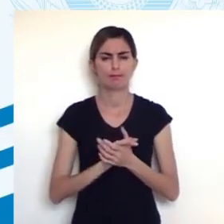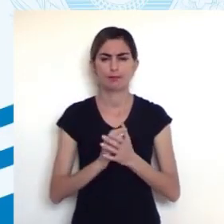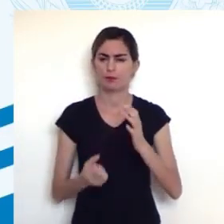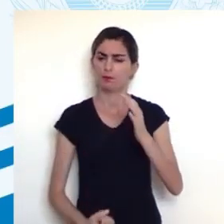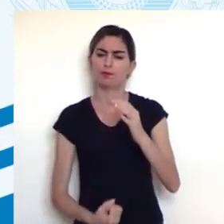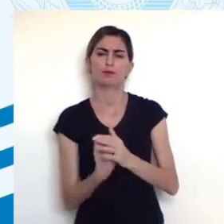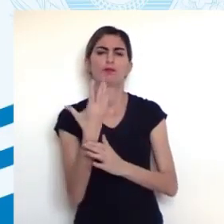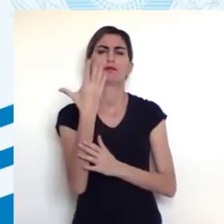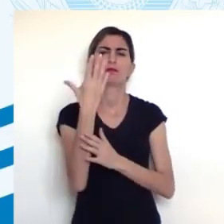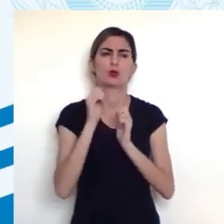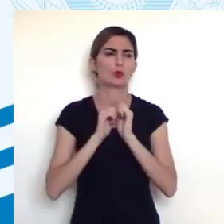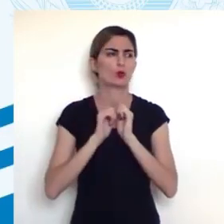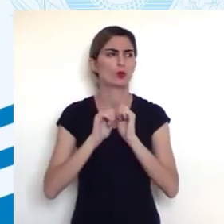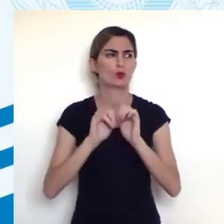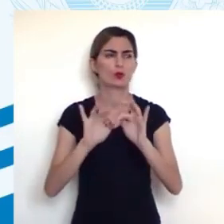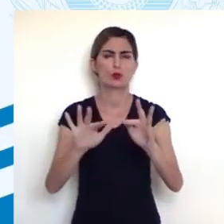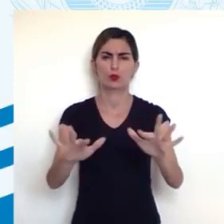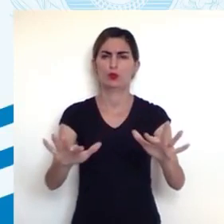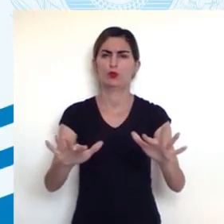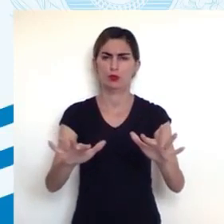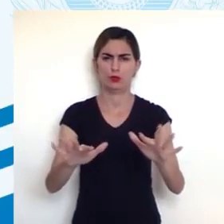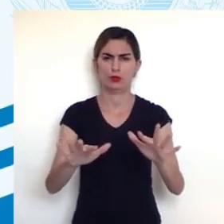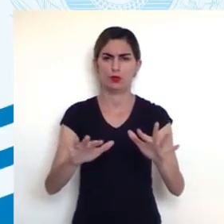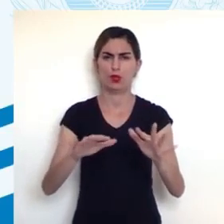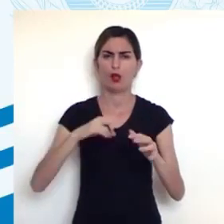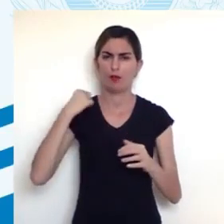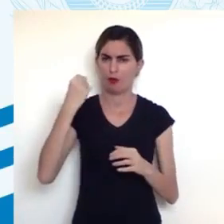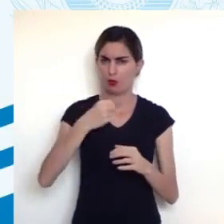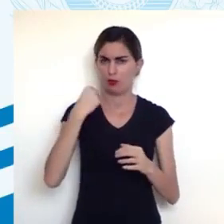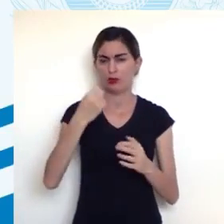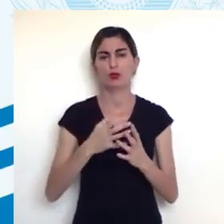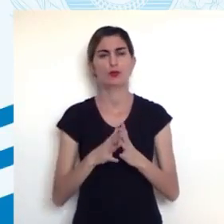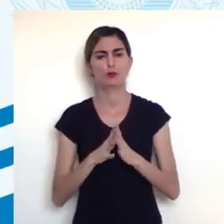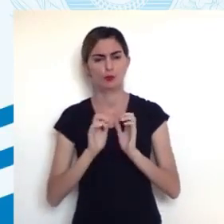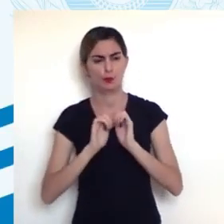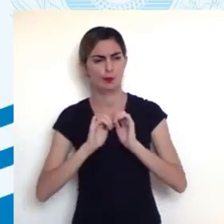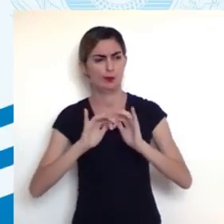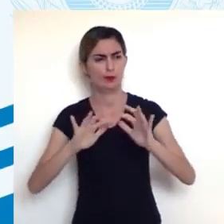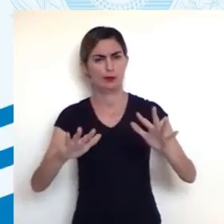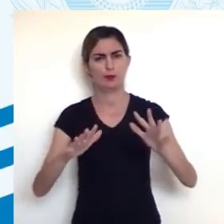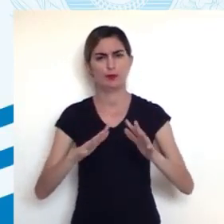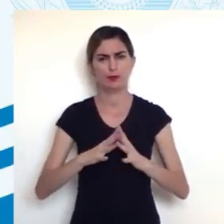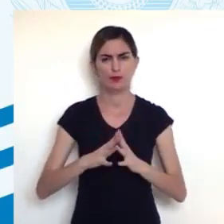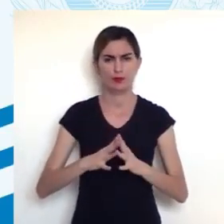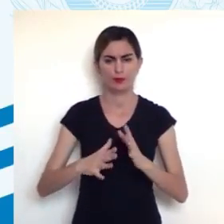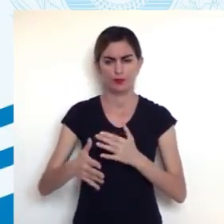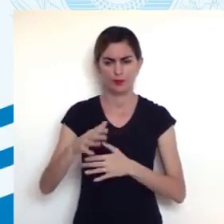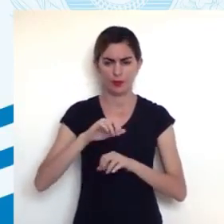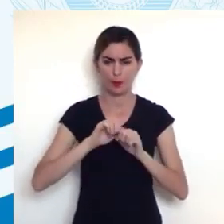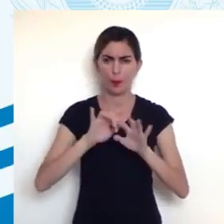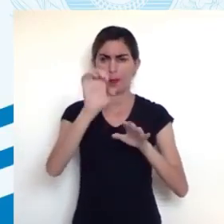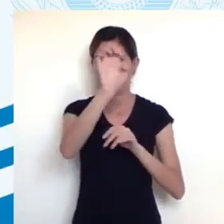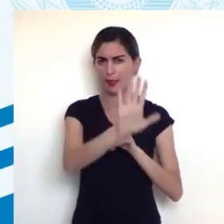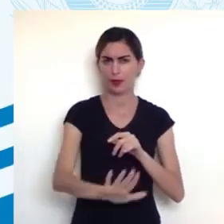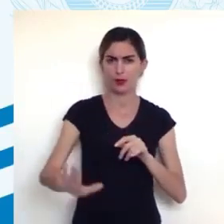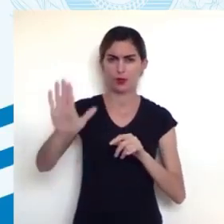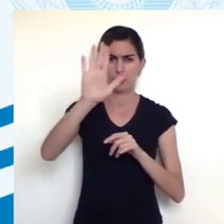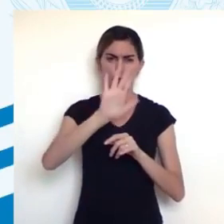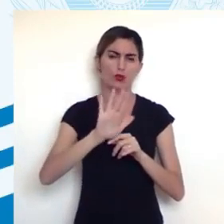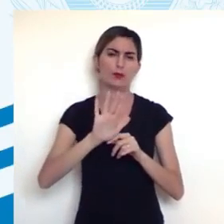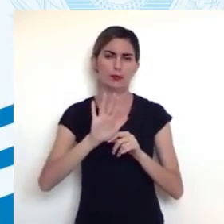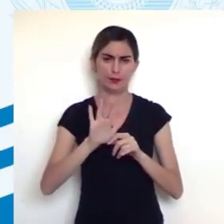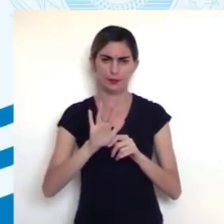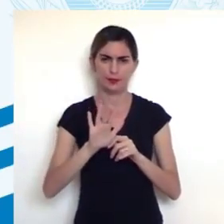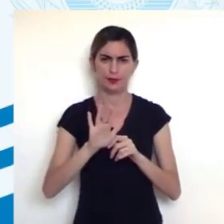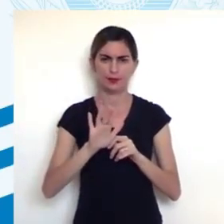na difusão dos ideais revolucionários que varriam a Europa no